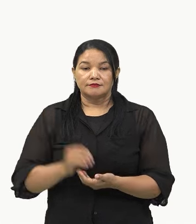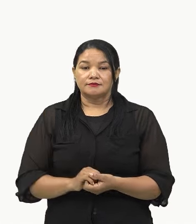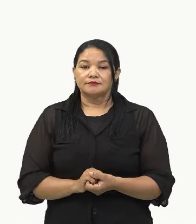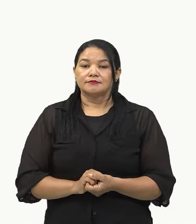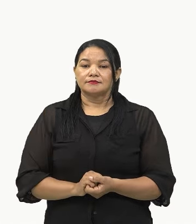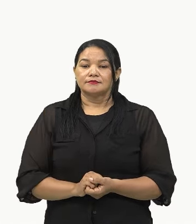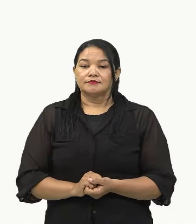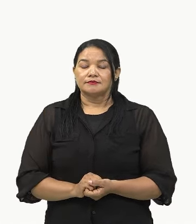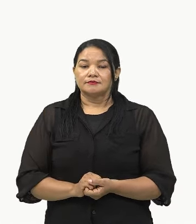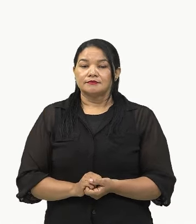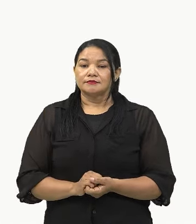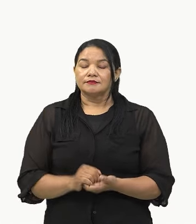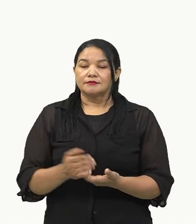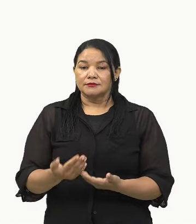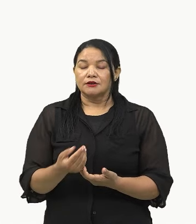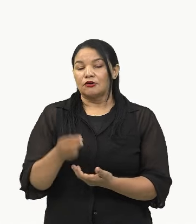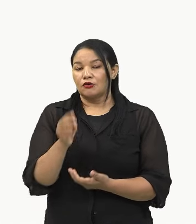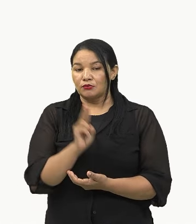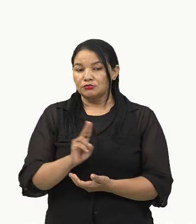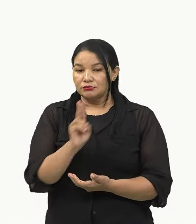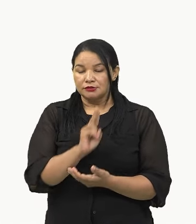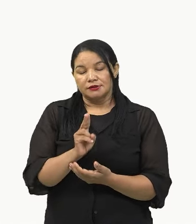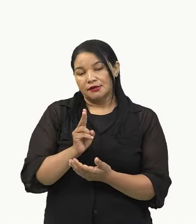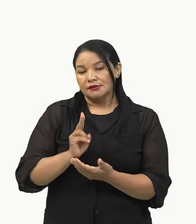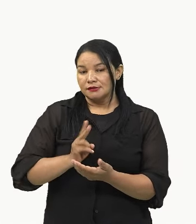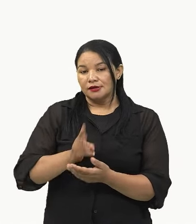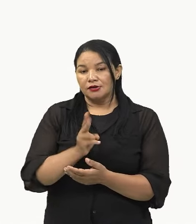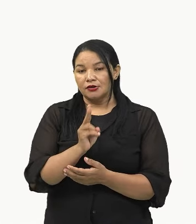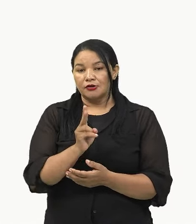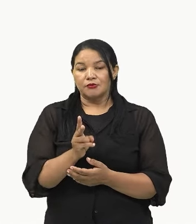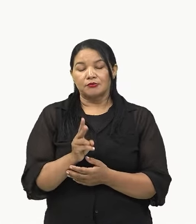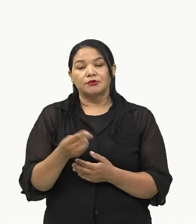ou seja, se utiliza aí frequentemente, né,